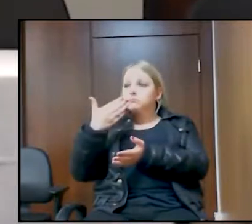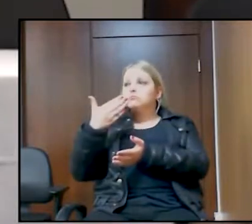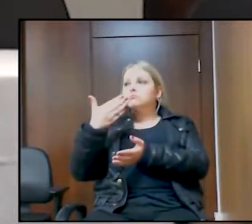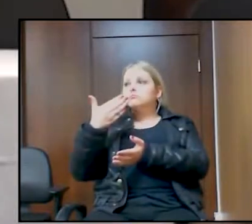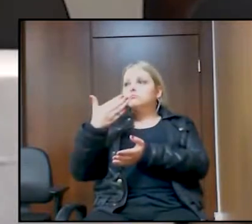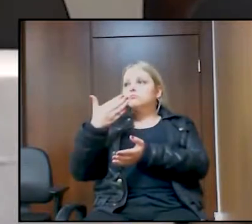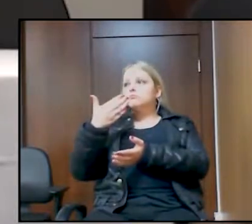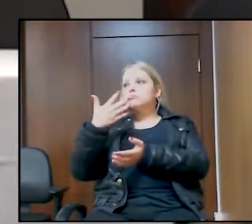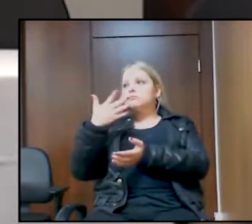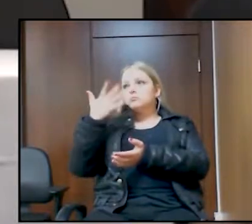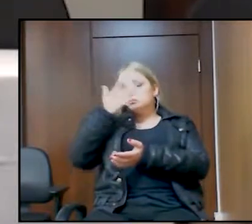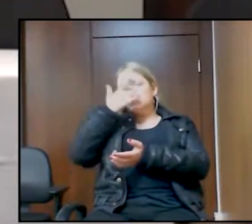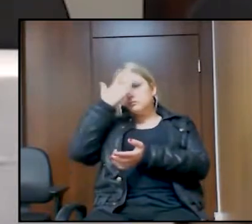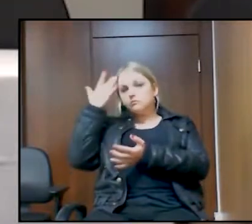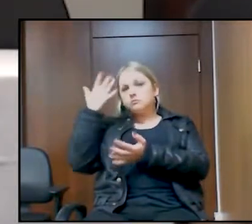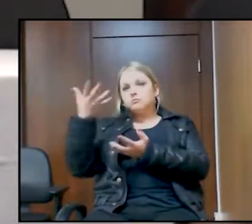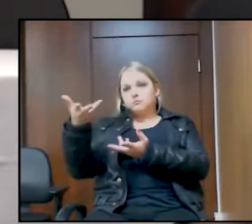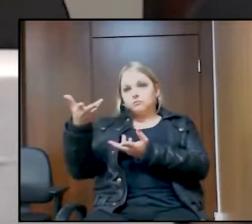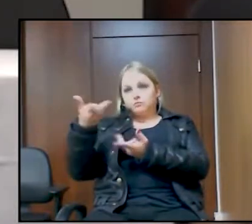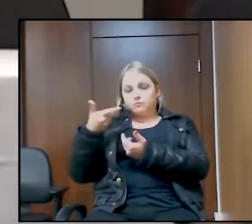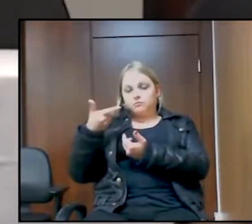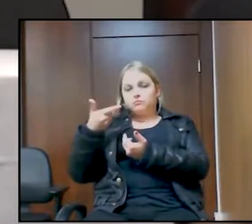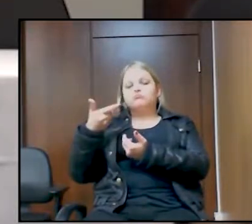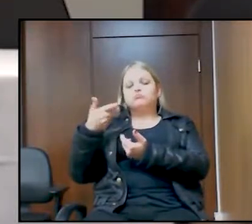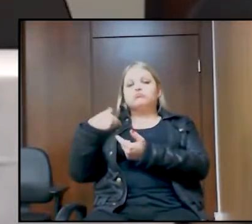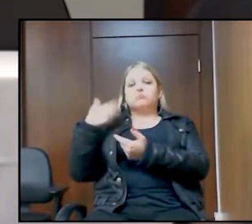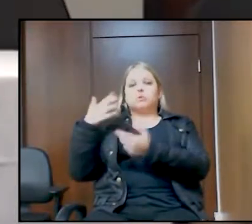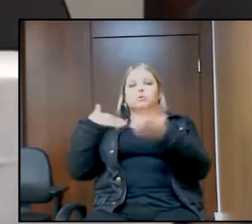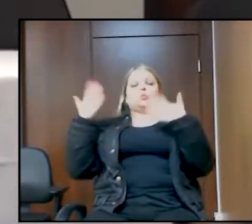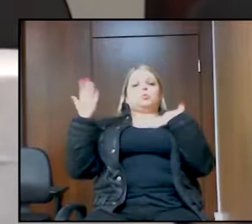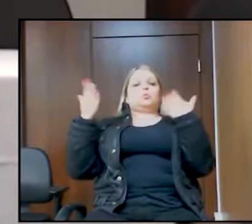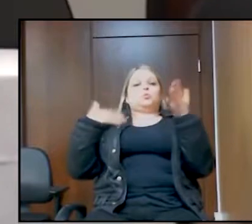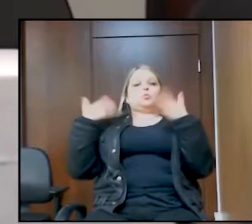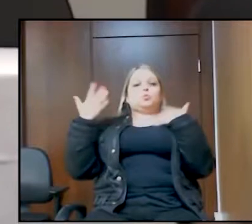que foi primeiramente convidada. Fui pego um pouco de última hora,